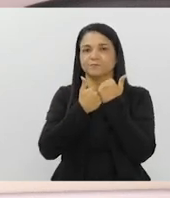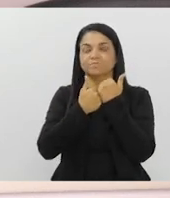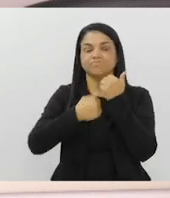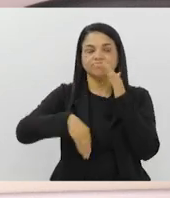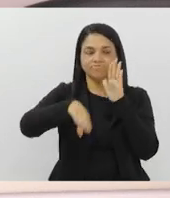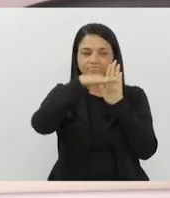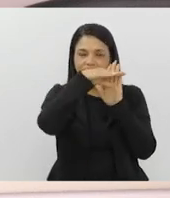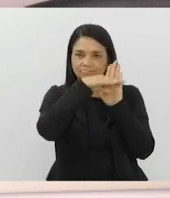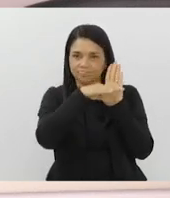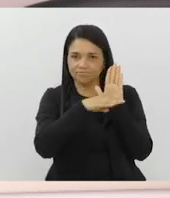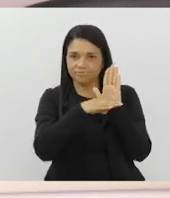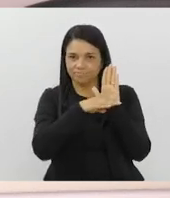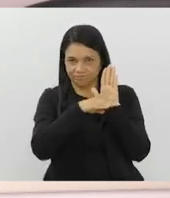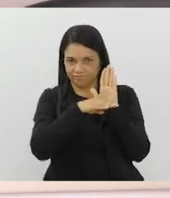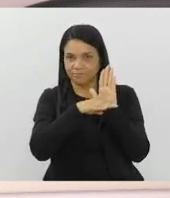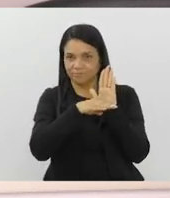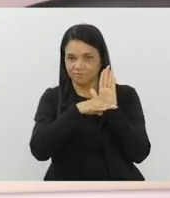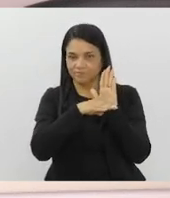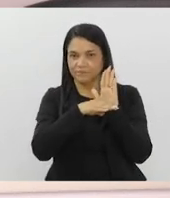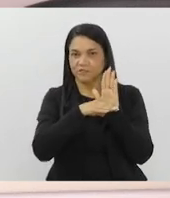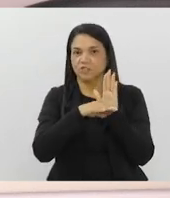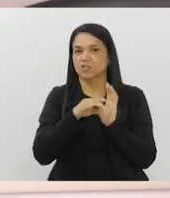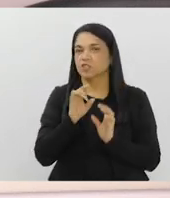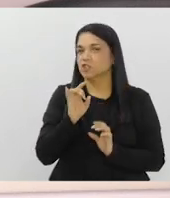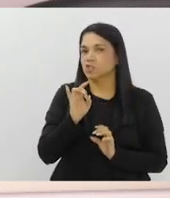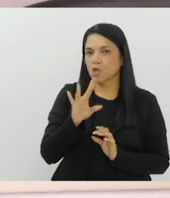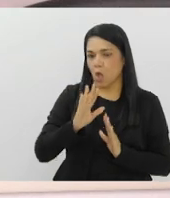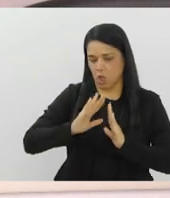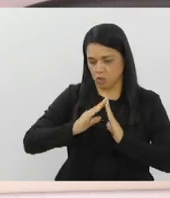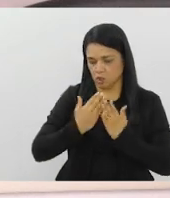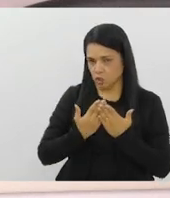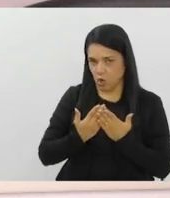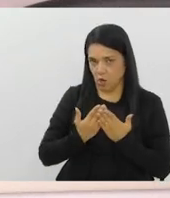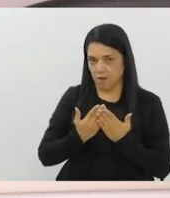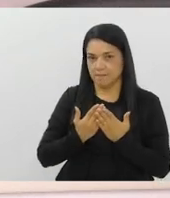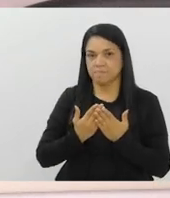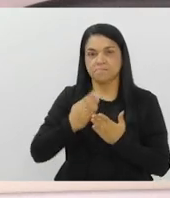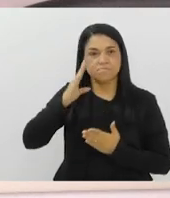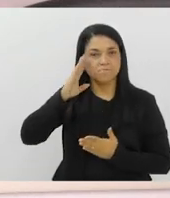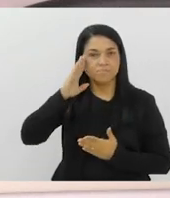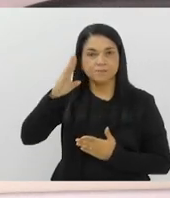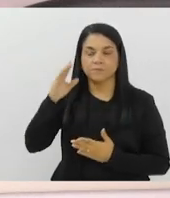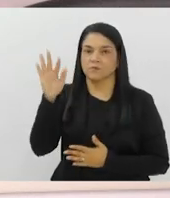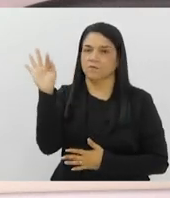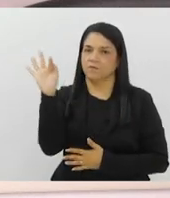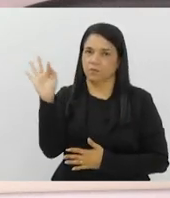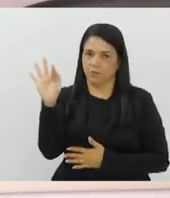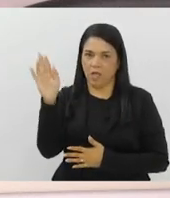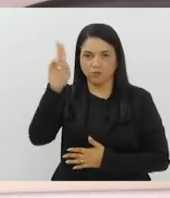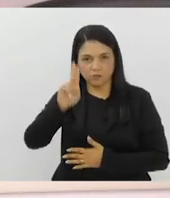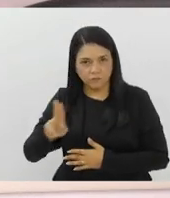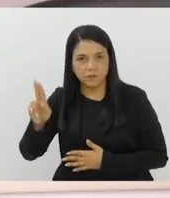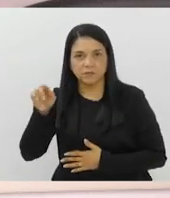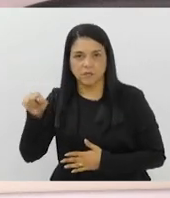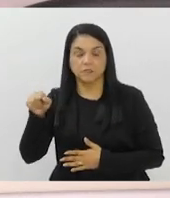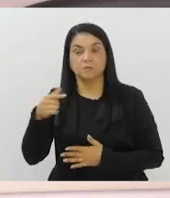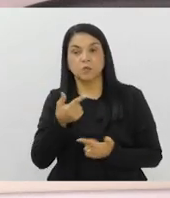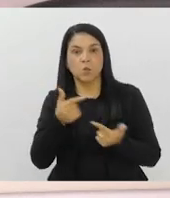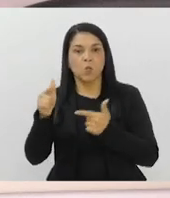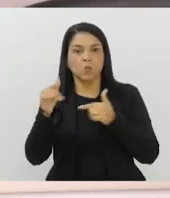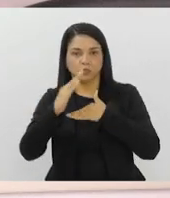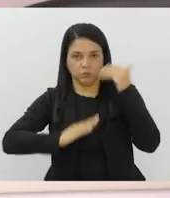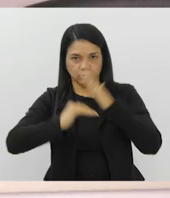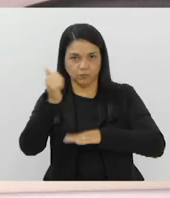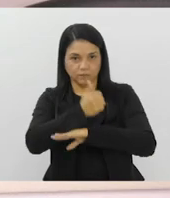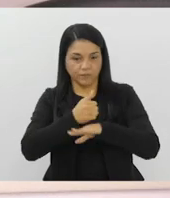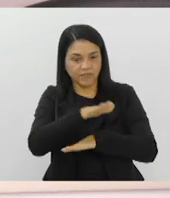nos currículos, não apenas nas escolas, mas principalmente nas graduações, para que outros profissionais, principalmente da